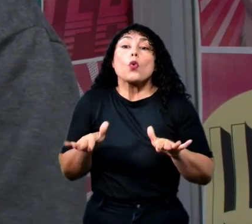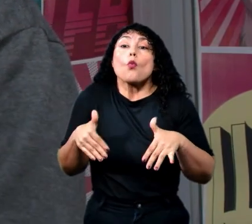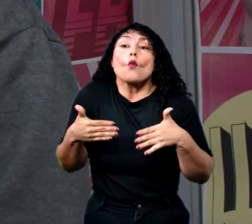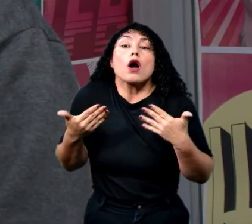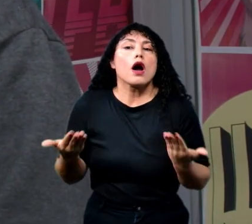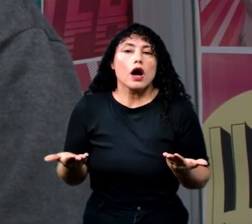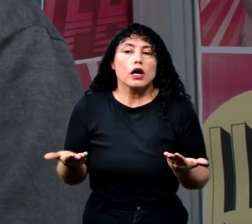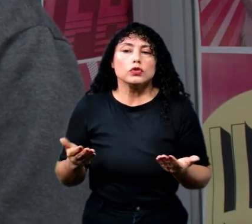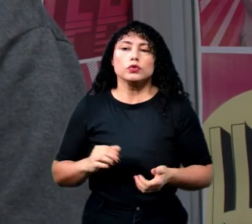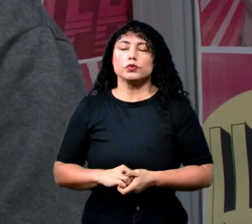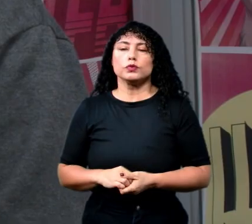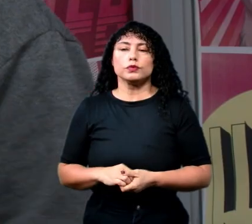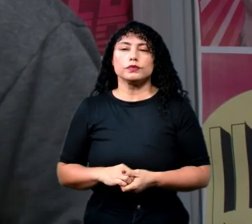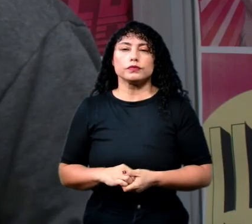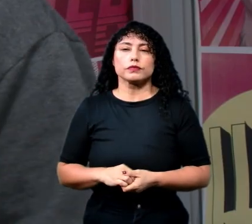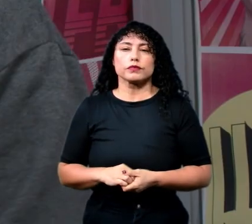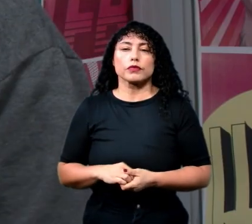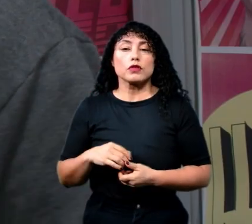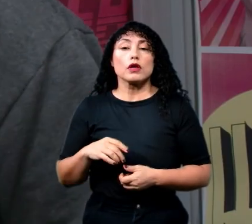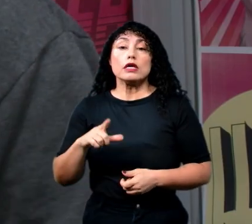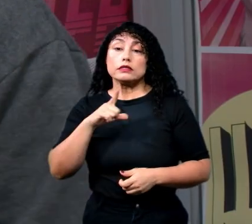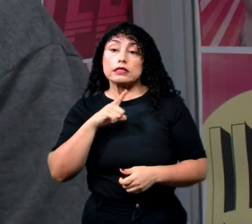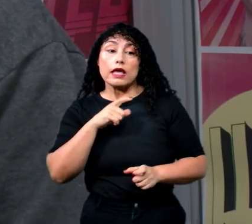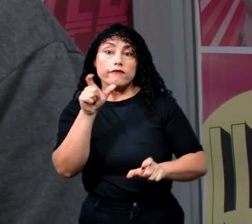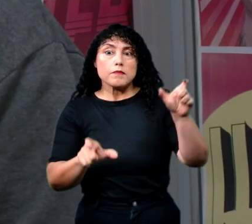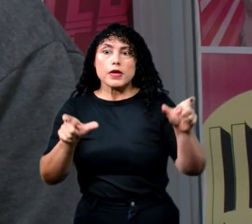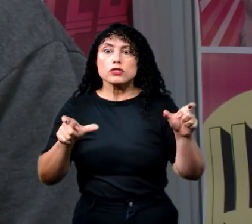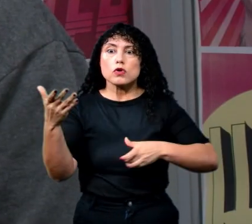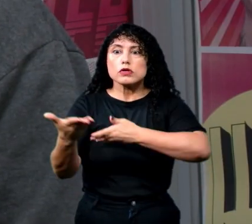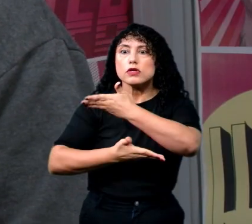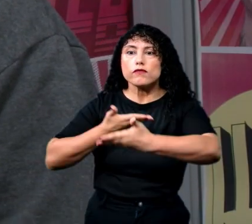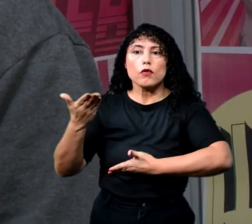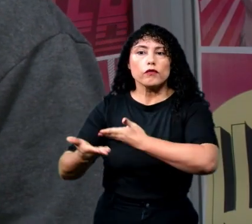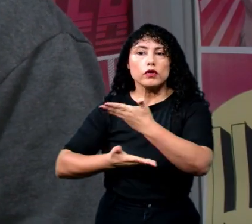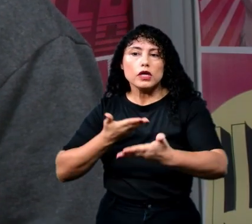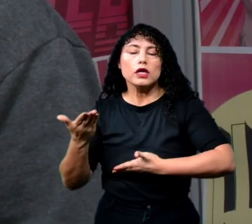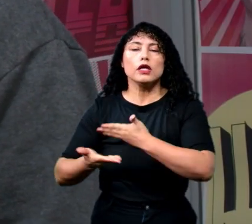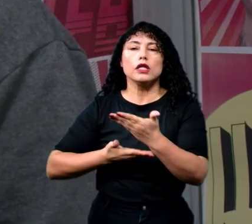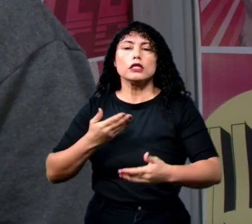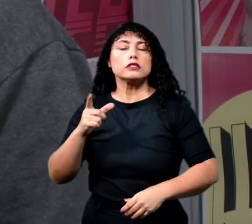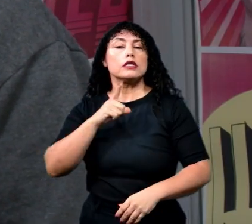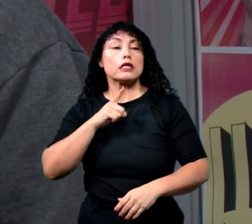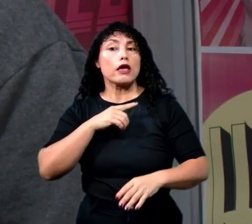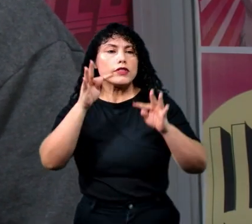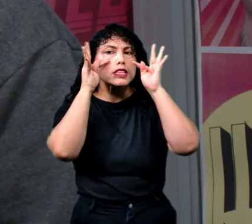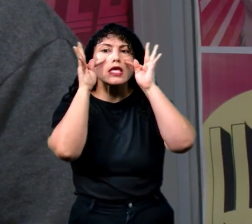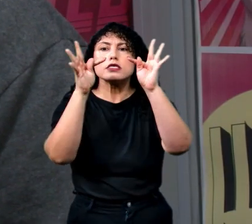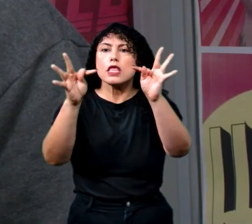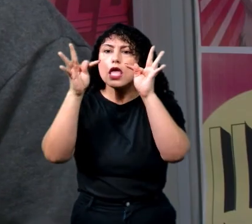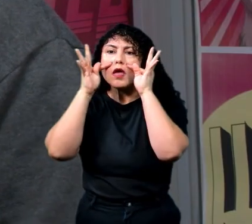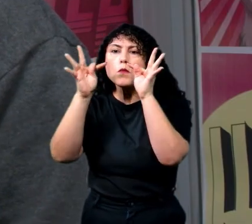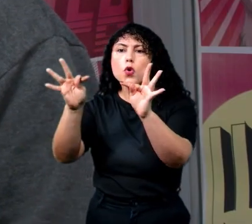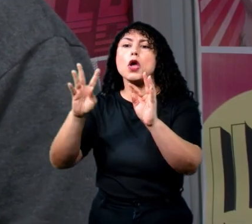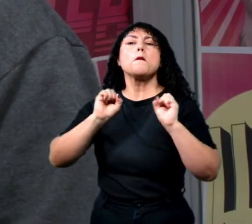grave, quando, né? Se houve pessoas envolvidas, teve testemunhas, né? Então